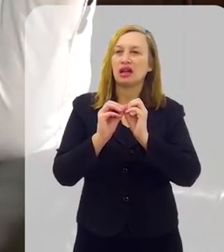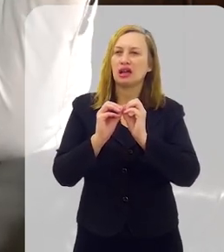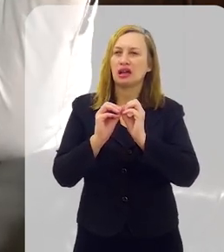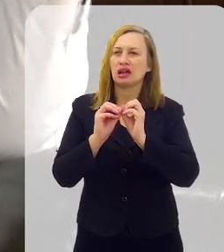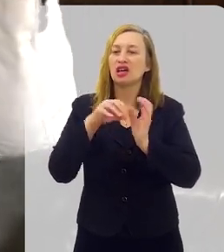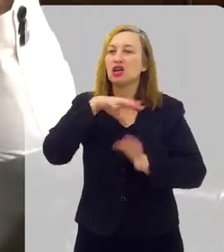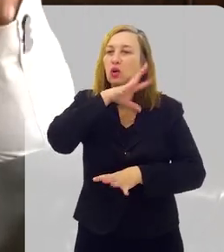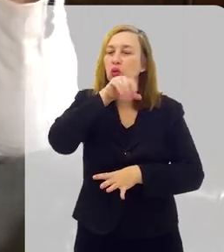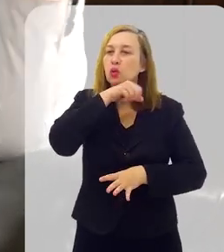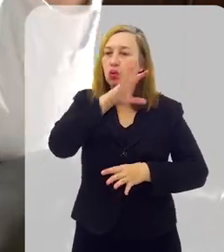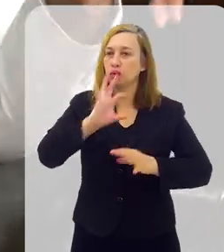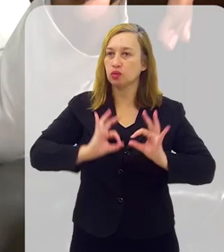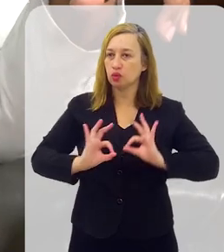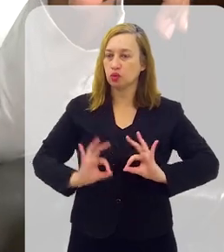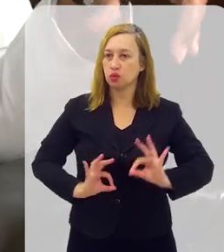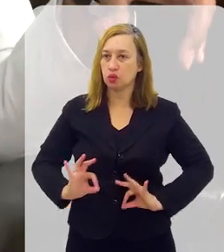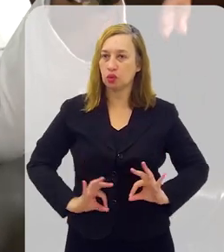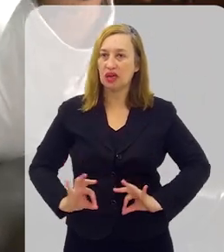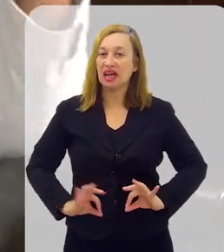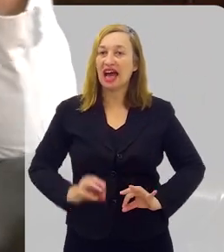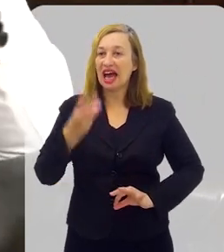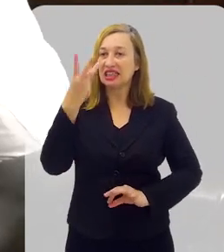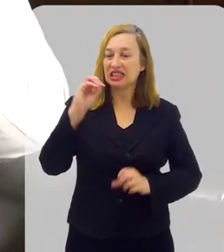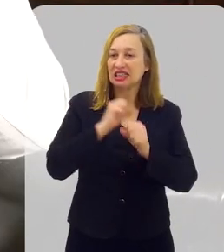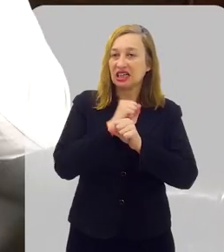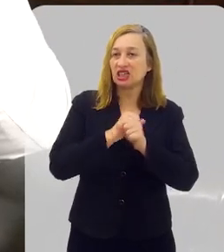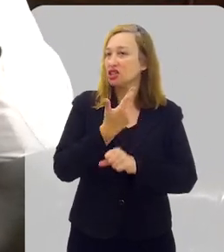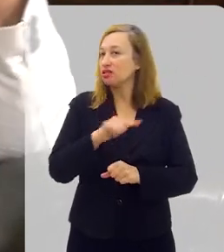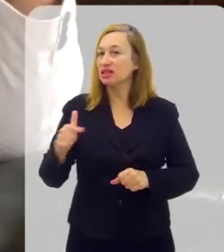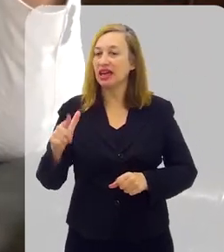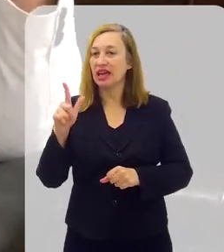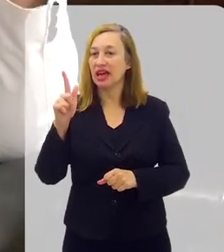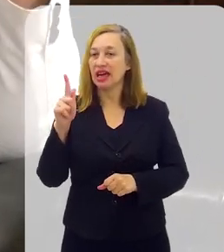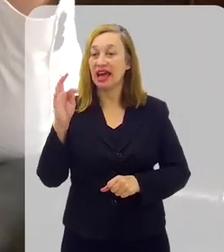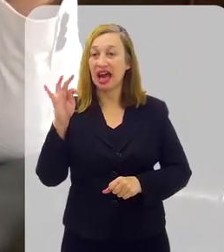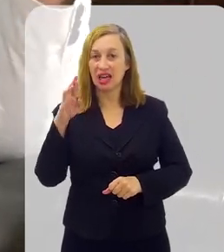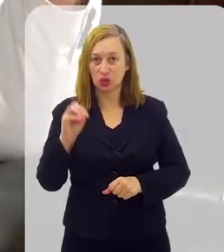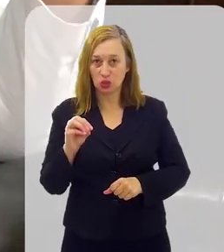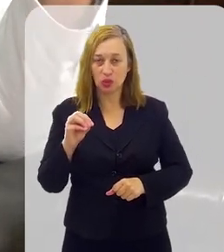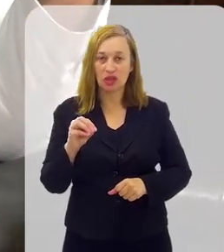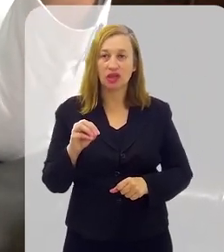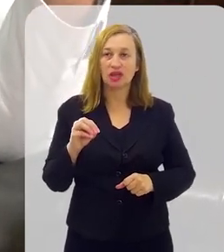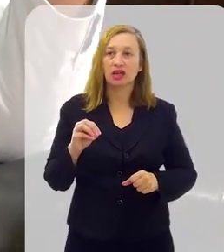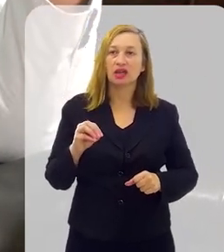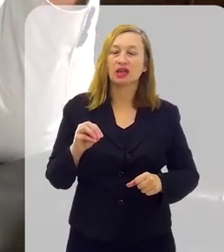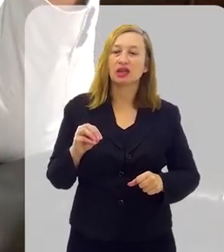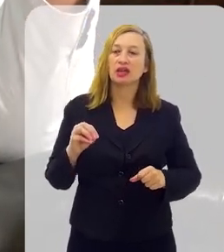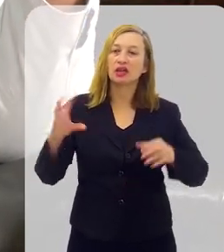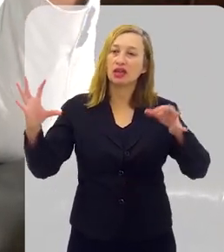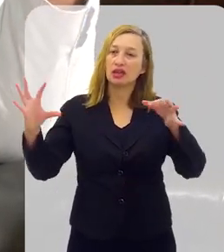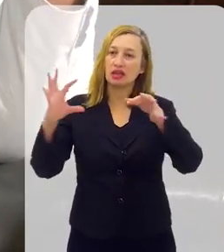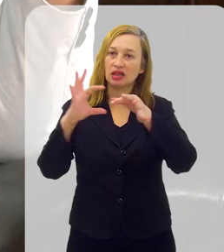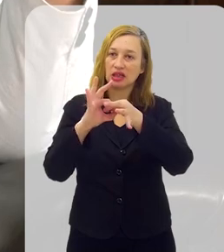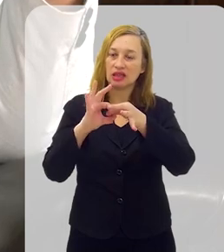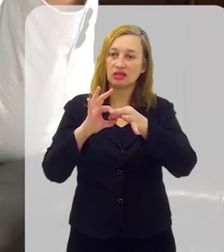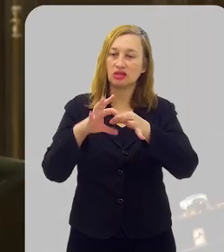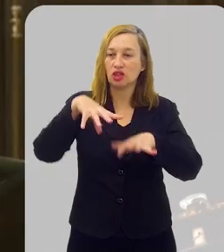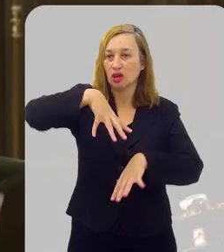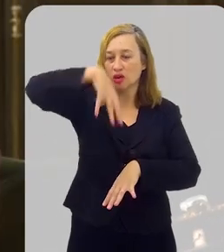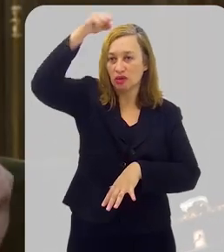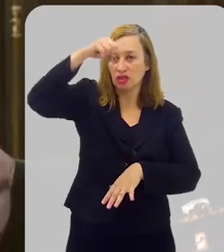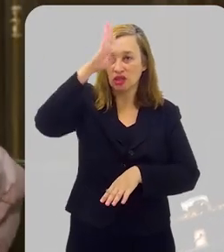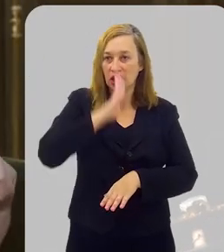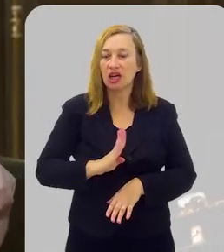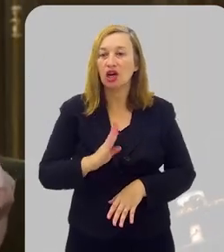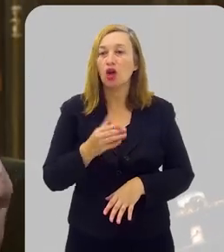leopardo. É um leopardo, né? Eu nunca mais. Há 30 anos que Freitas não tem mais gato em casa. Entendeu, Júlio?